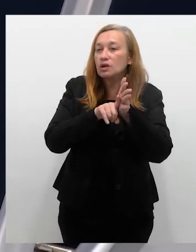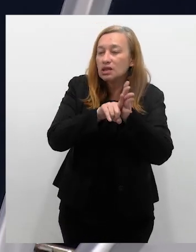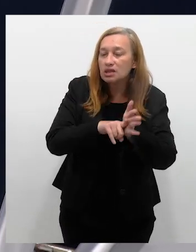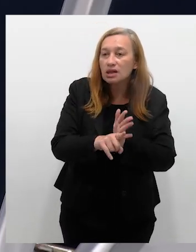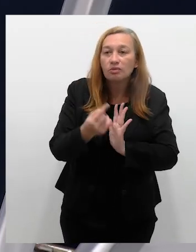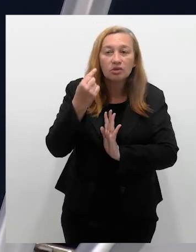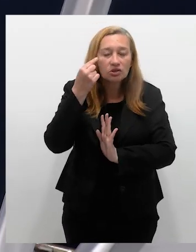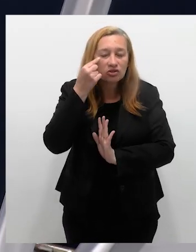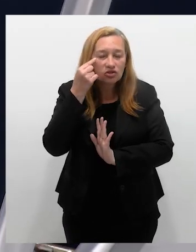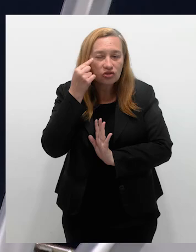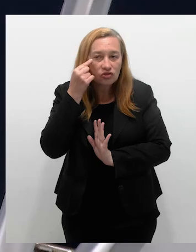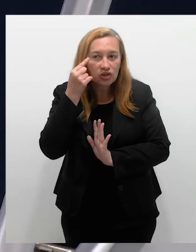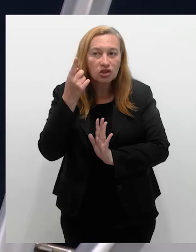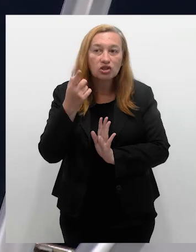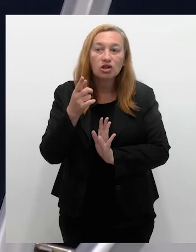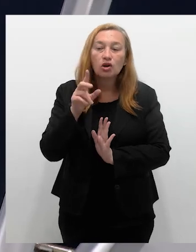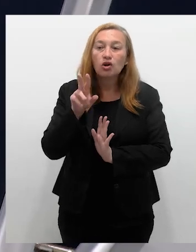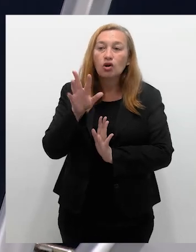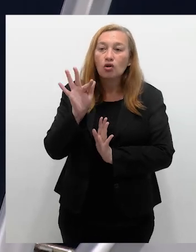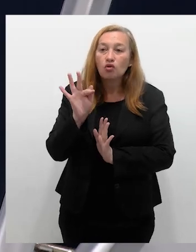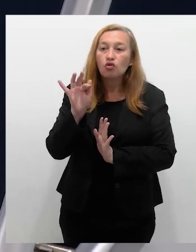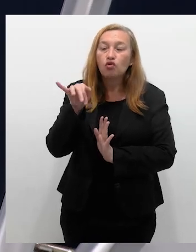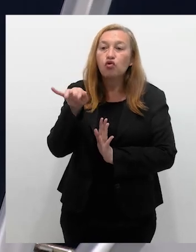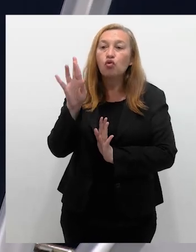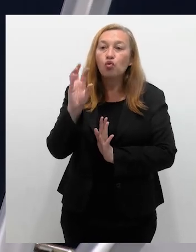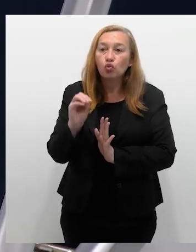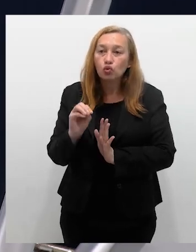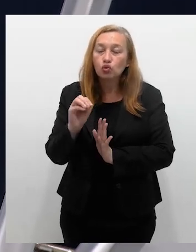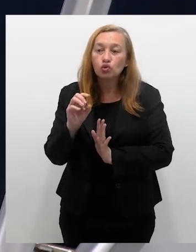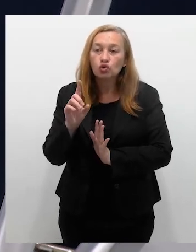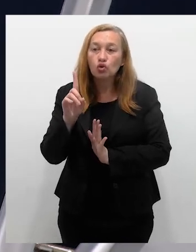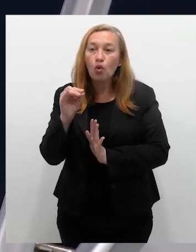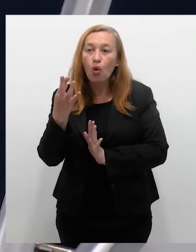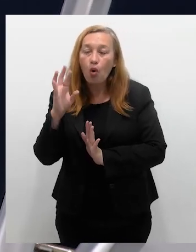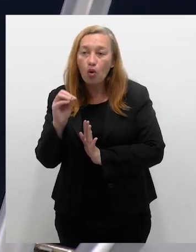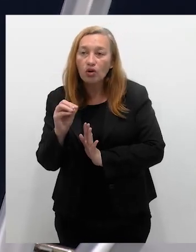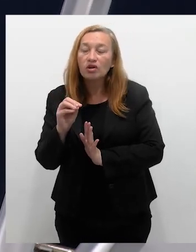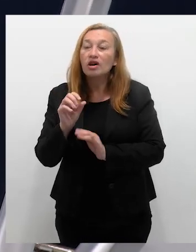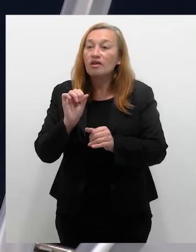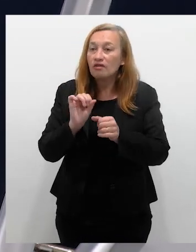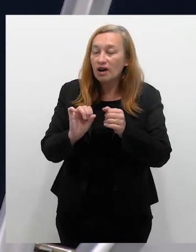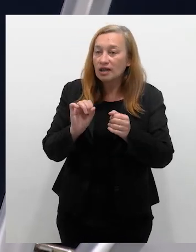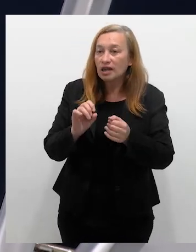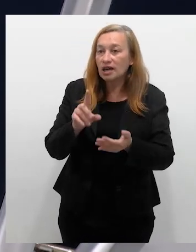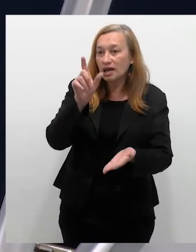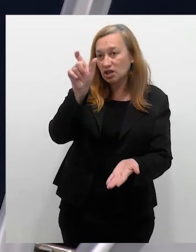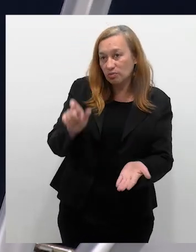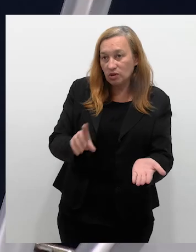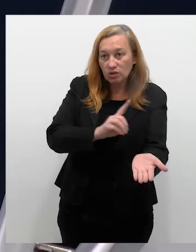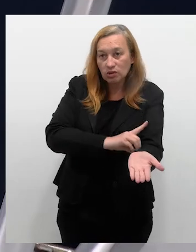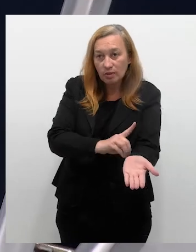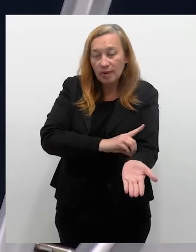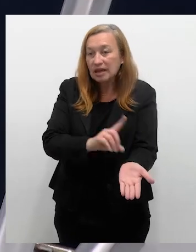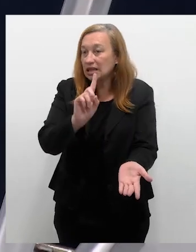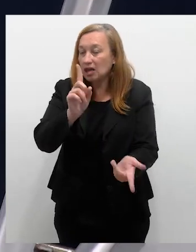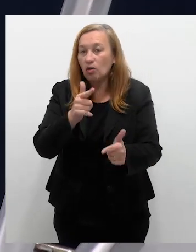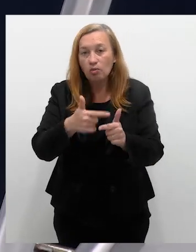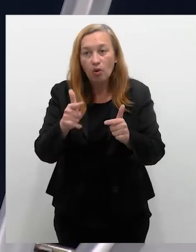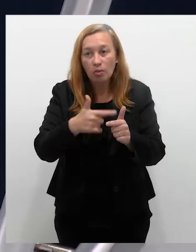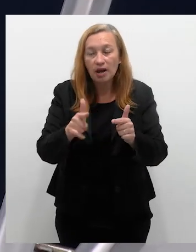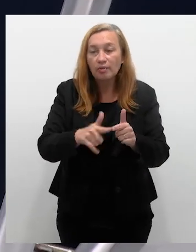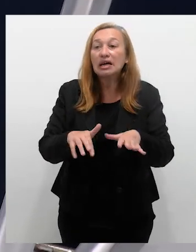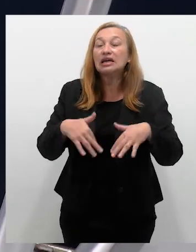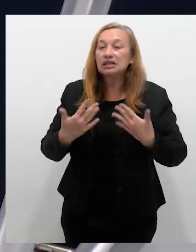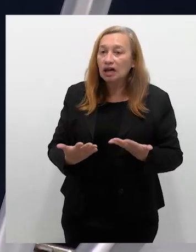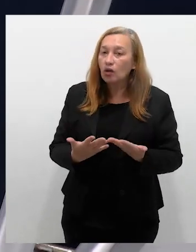de vista do fundo de olho, que isso faz com que as pessoas diabéticas com antecedência não tenham problema. Então,